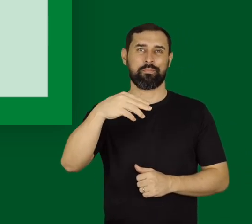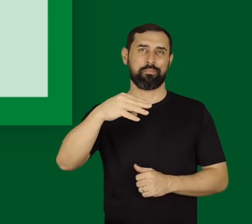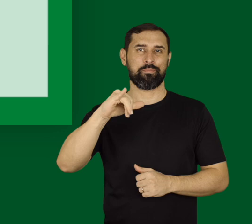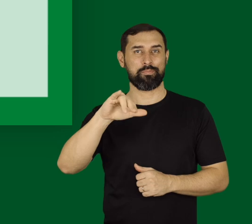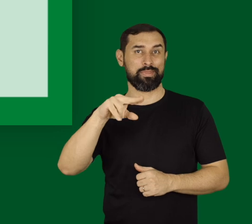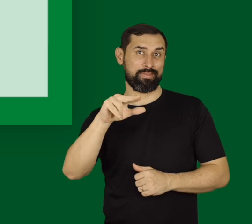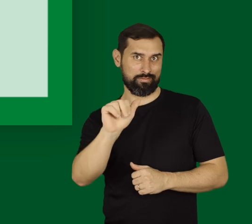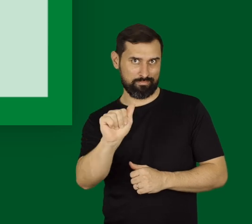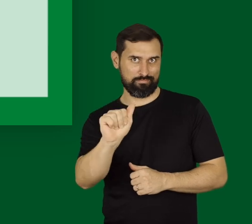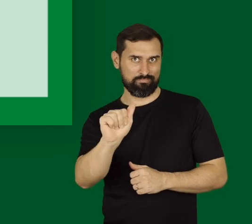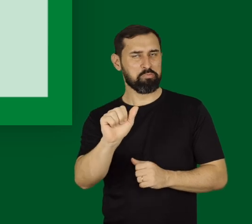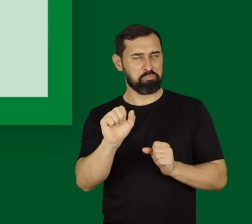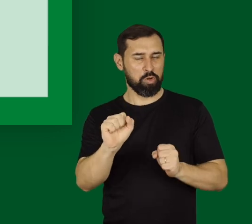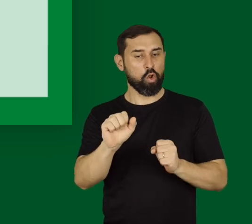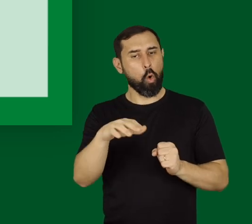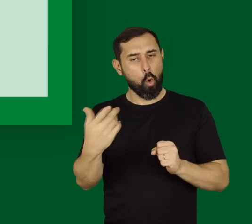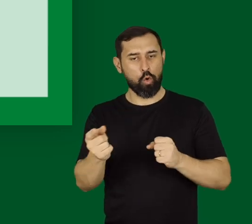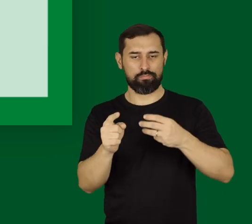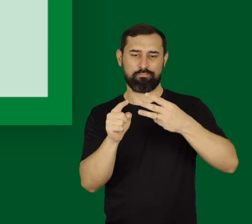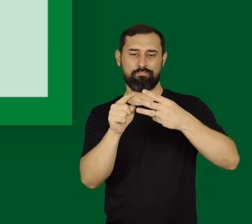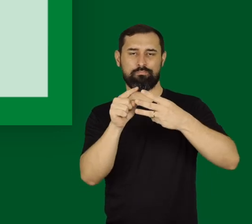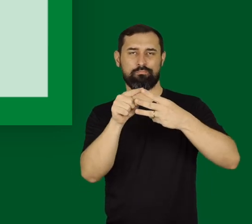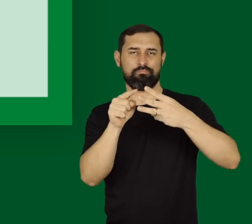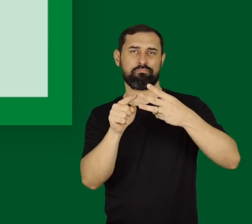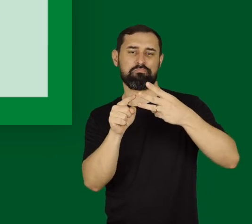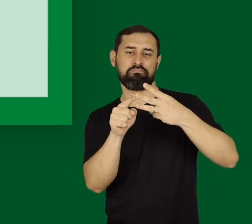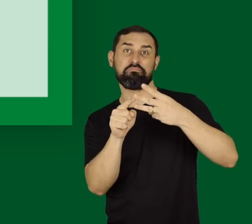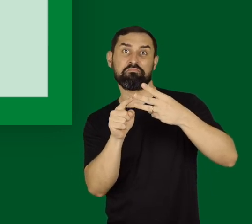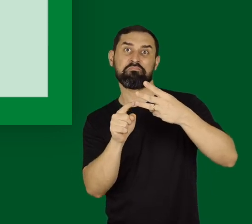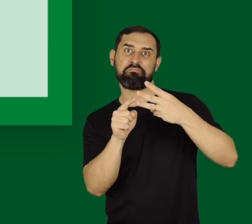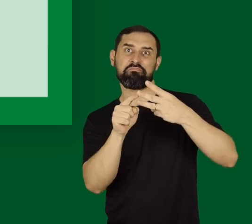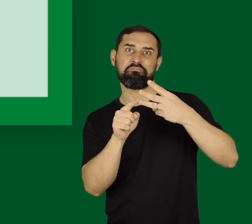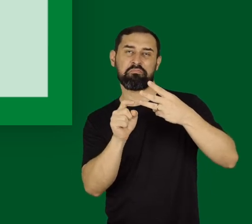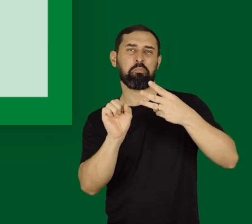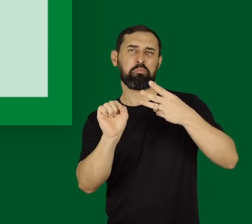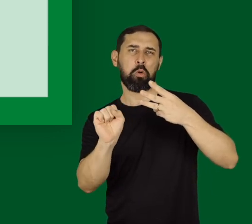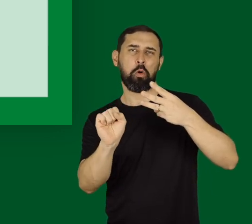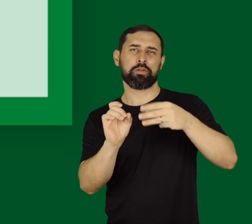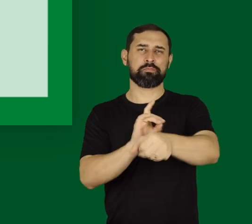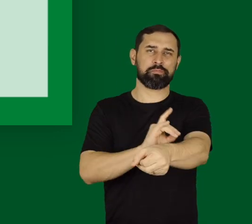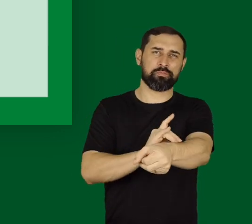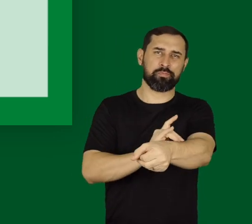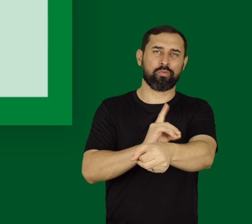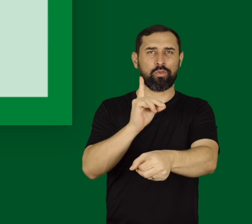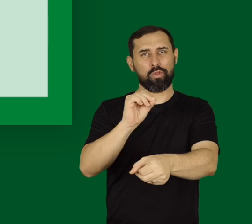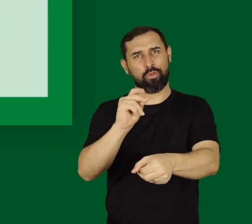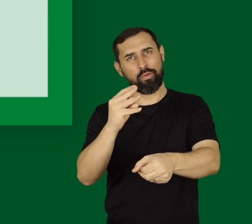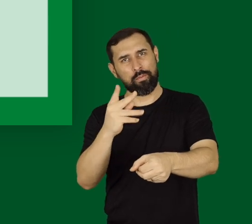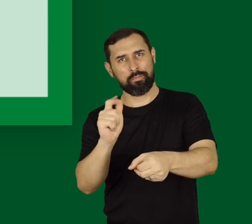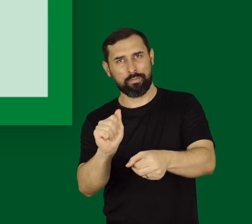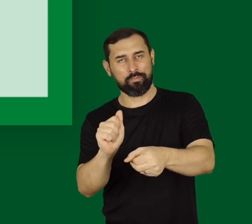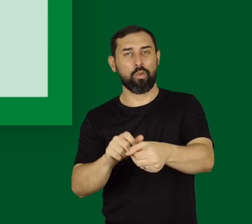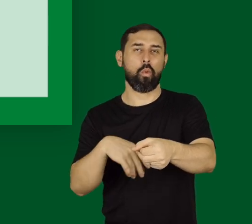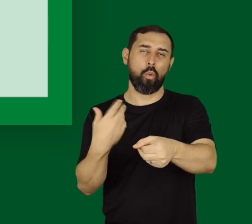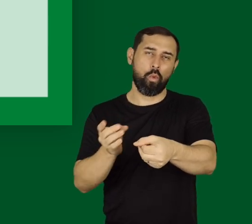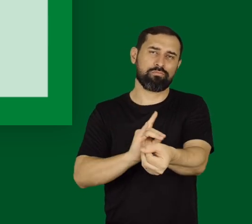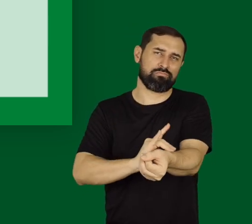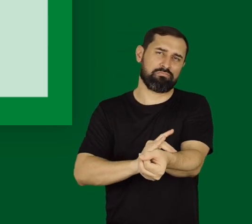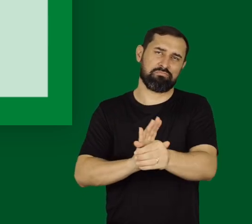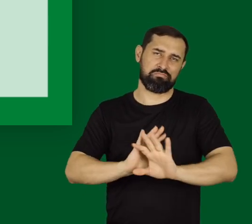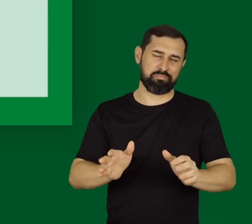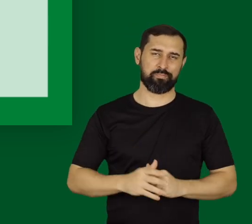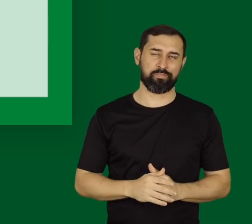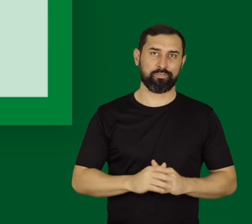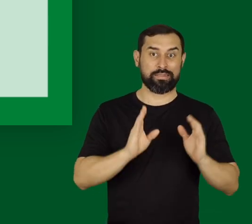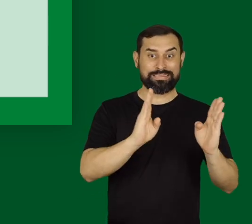efeitos. Quando eu estou pensando em usar o vasodilatador, que a gente basicamente vai usar naquela situação do